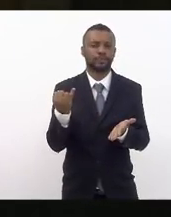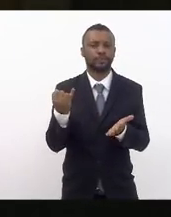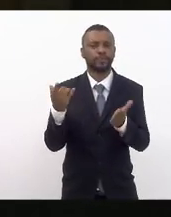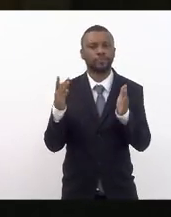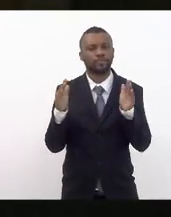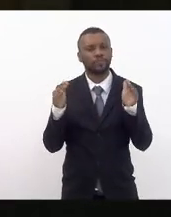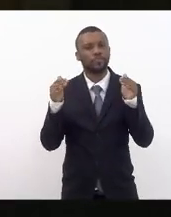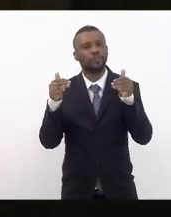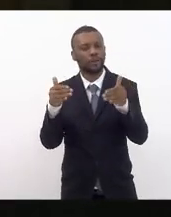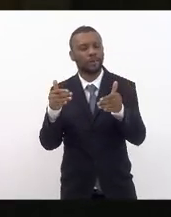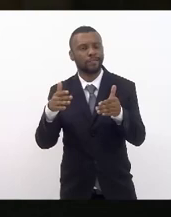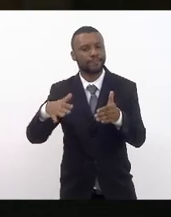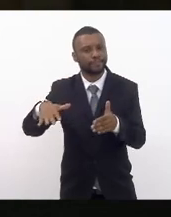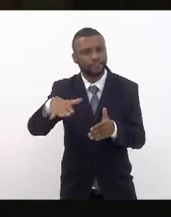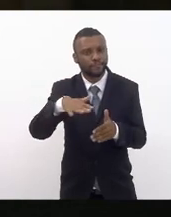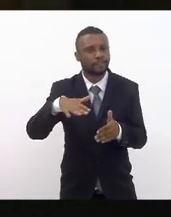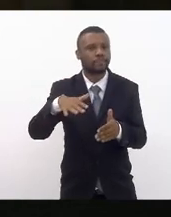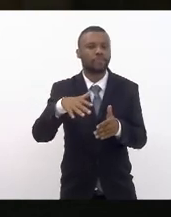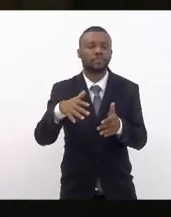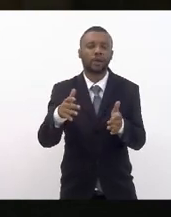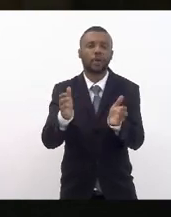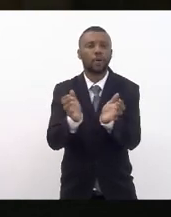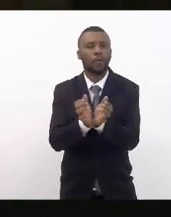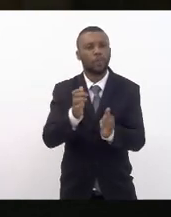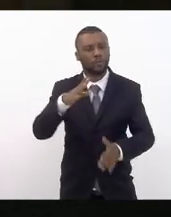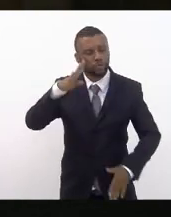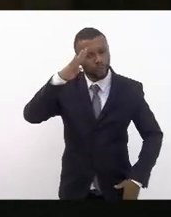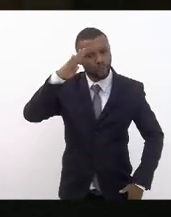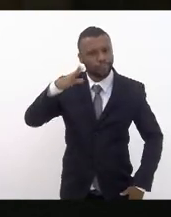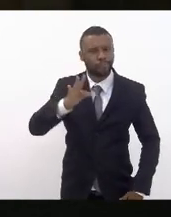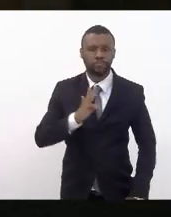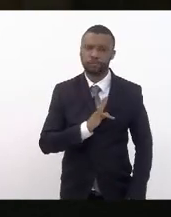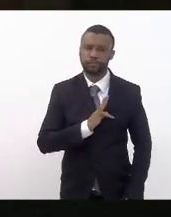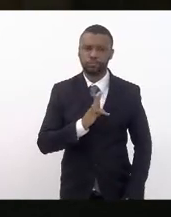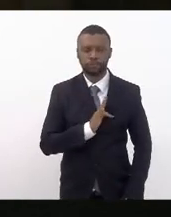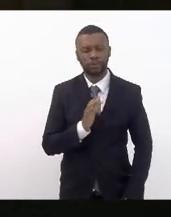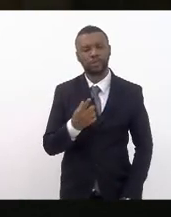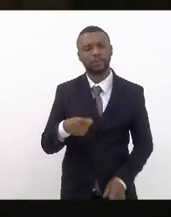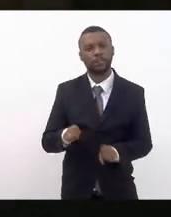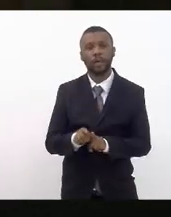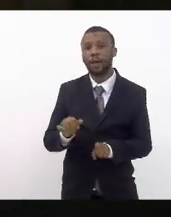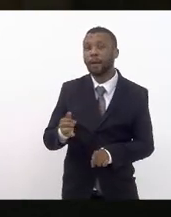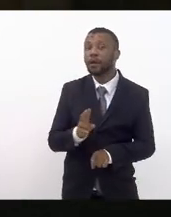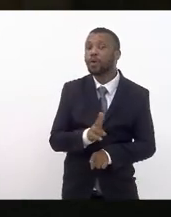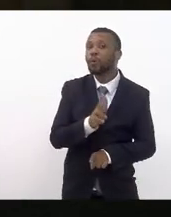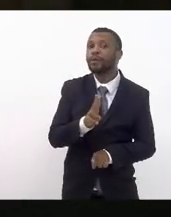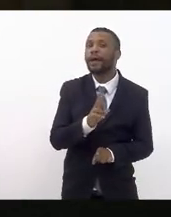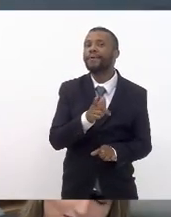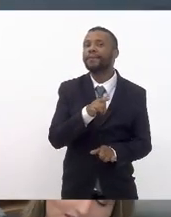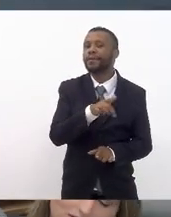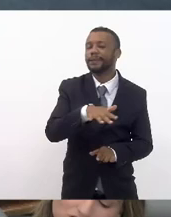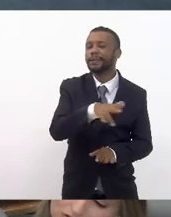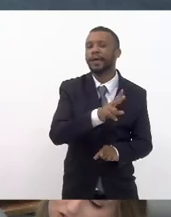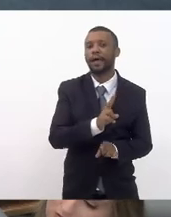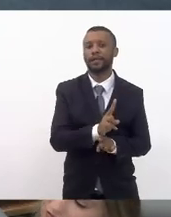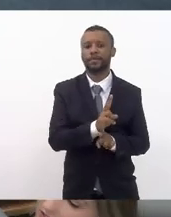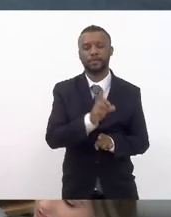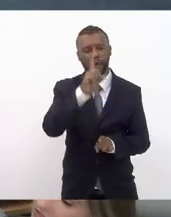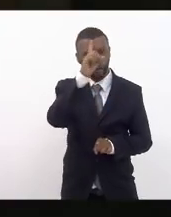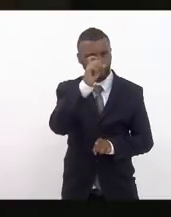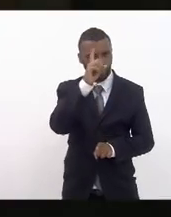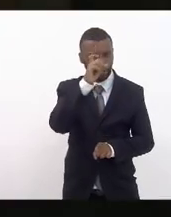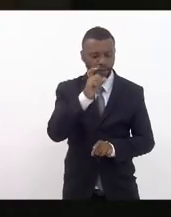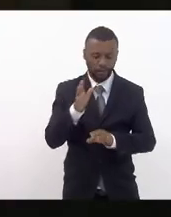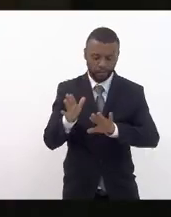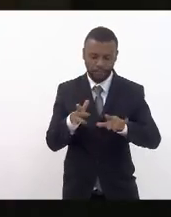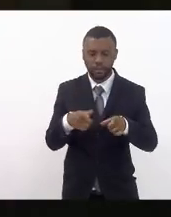para a corporação, né, que se beneficiava desses serviços. E agradecer